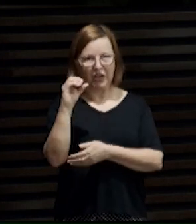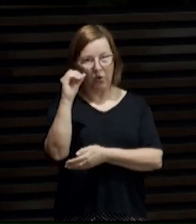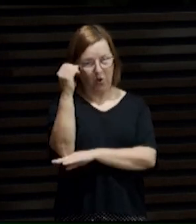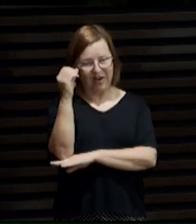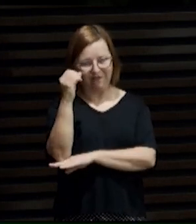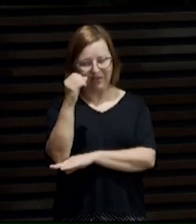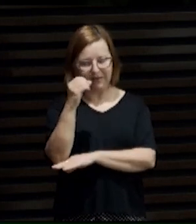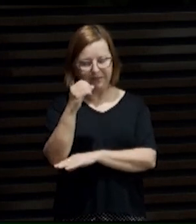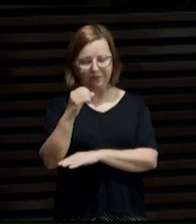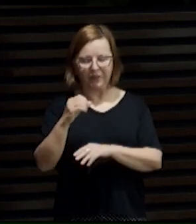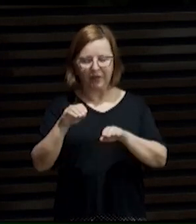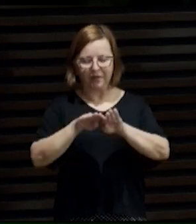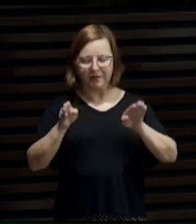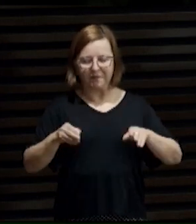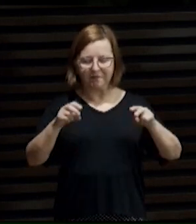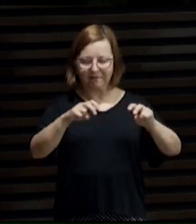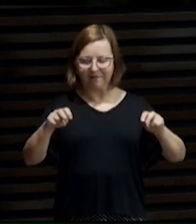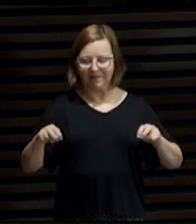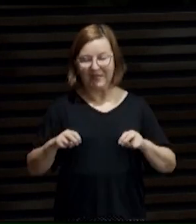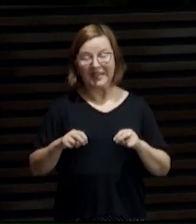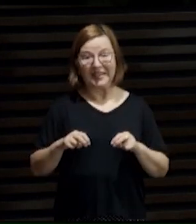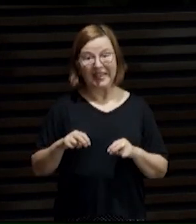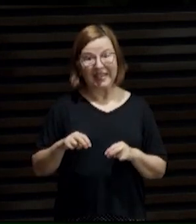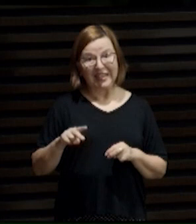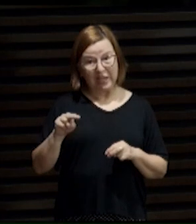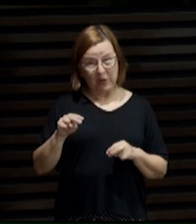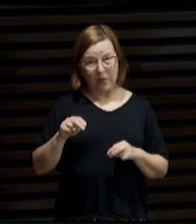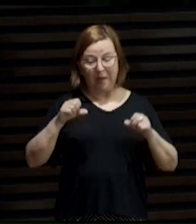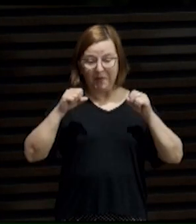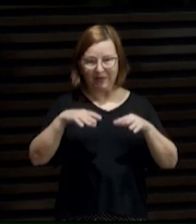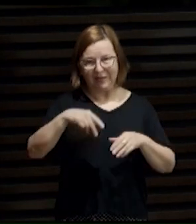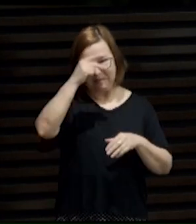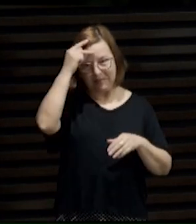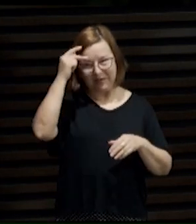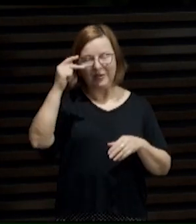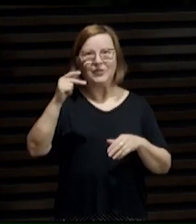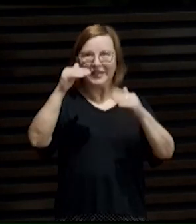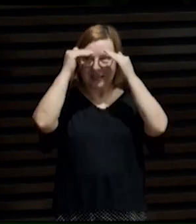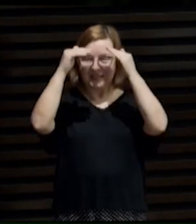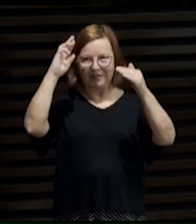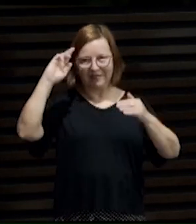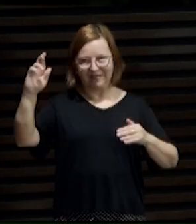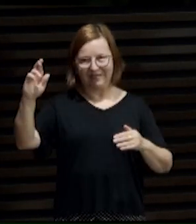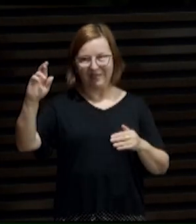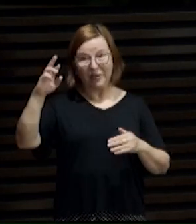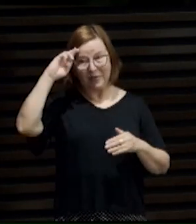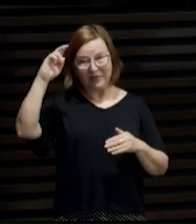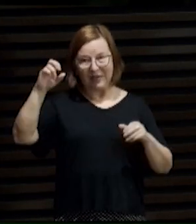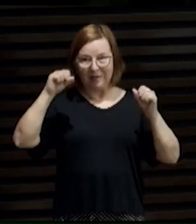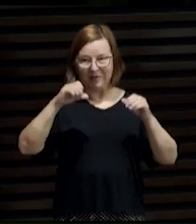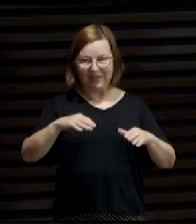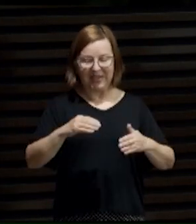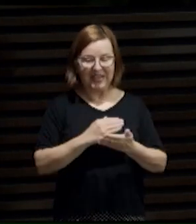será abençoado o homem que teme ao Senhor. O Senhor te abençoará desde Sião, e tu verás o bem de Jerusalém